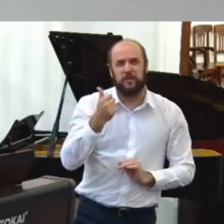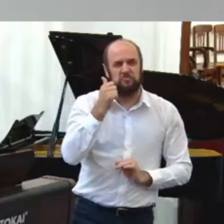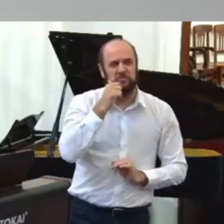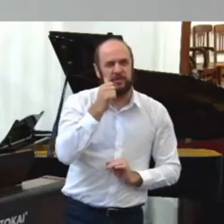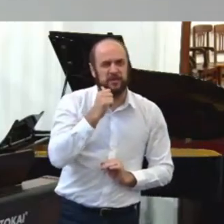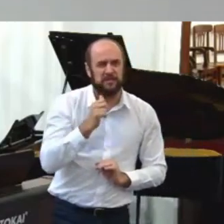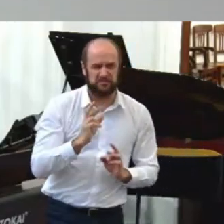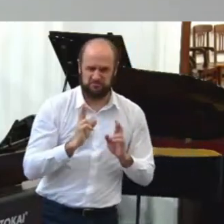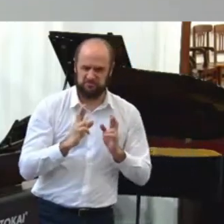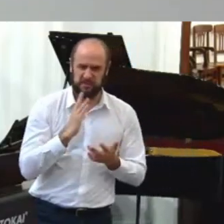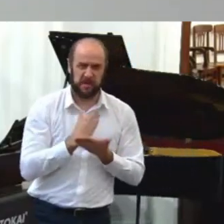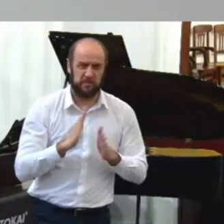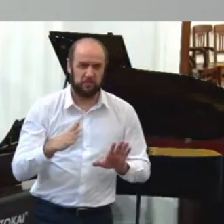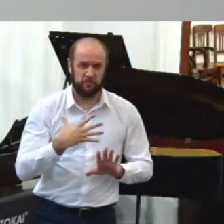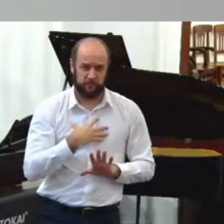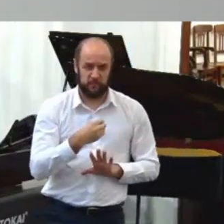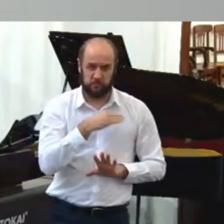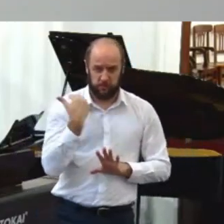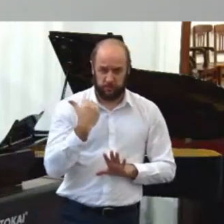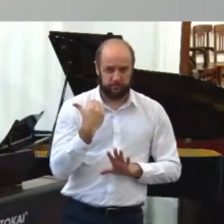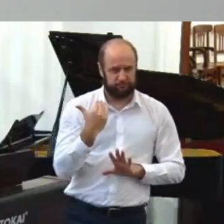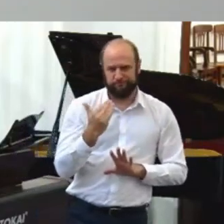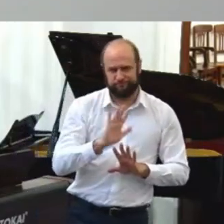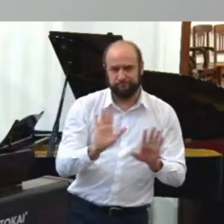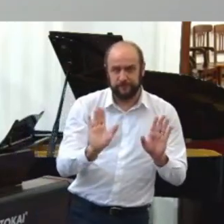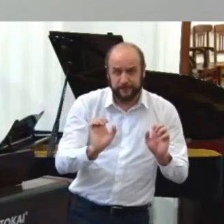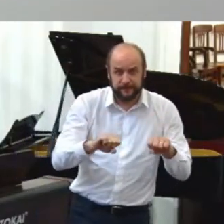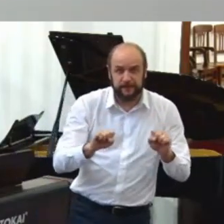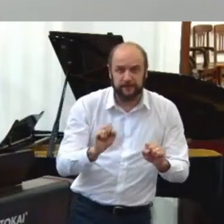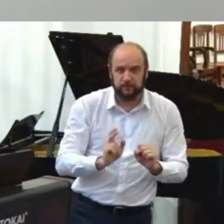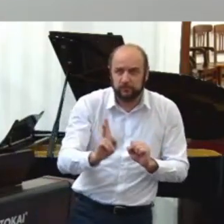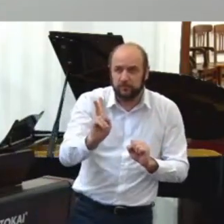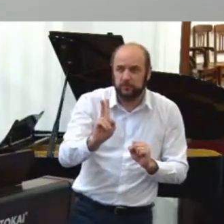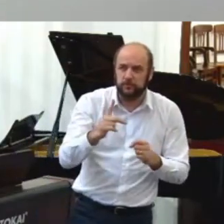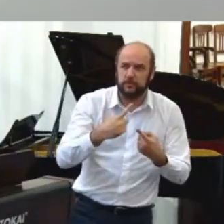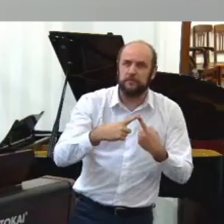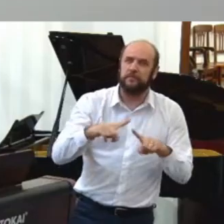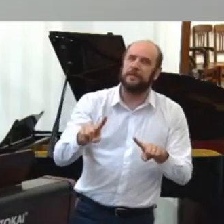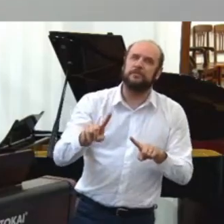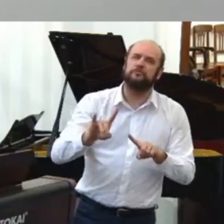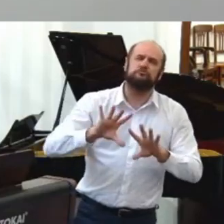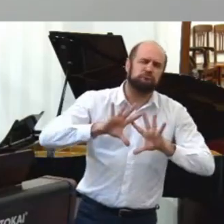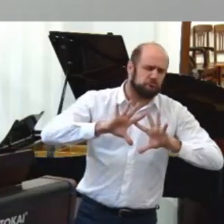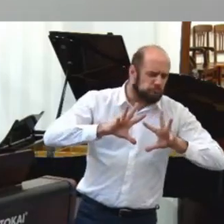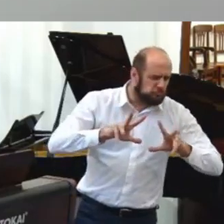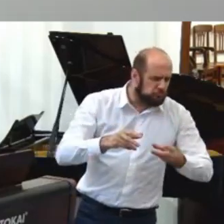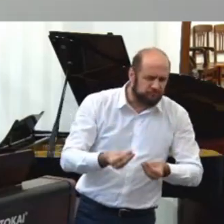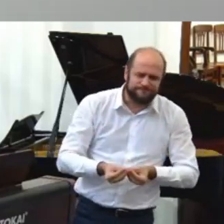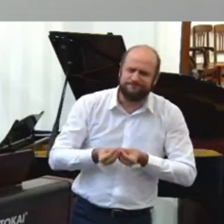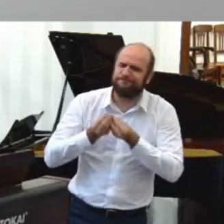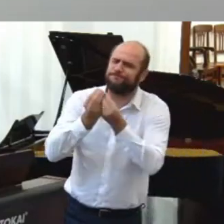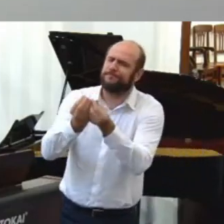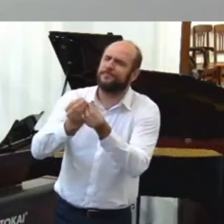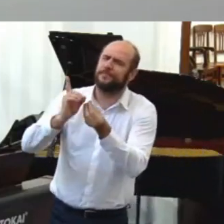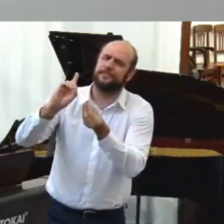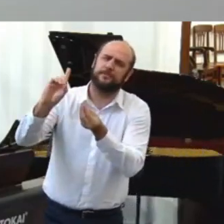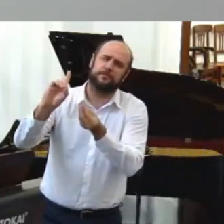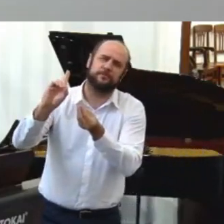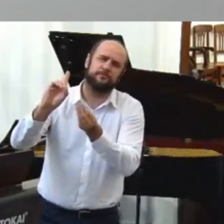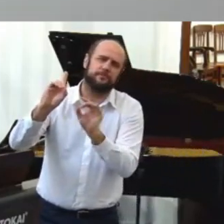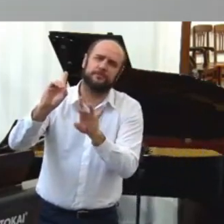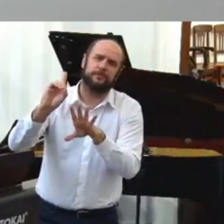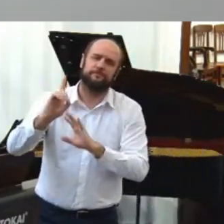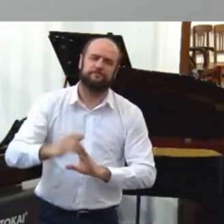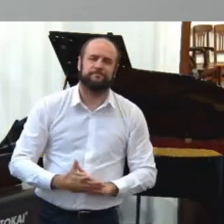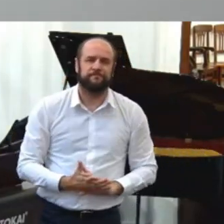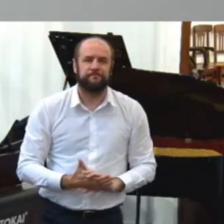ela tinha, mas estava depositada em Deus. Não tinha mais a quem recorrer, agora era somente